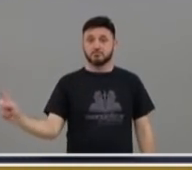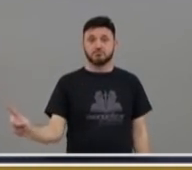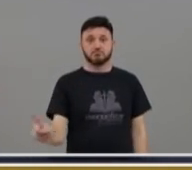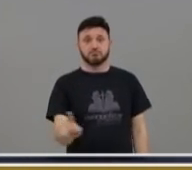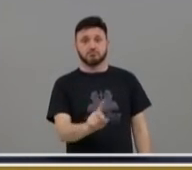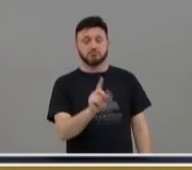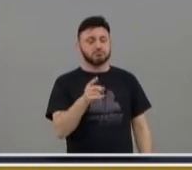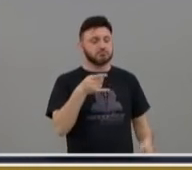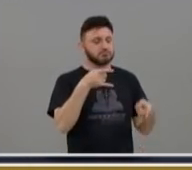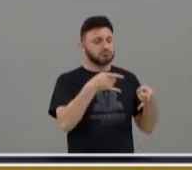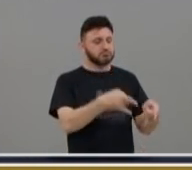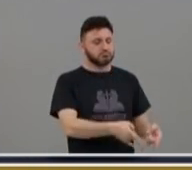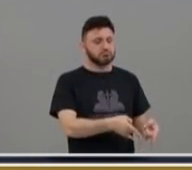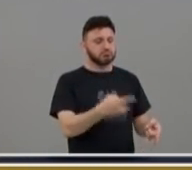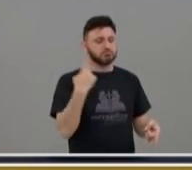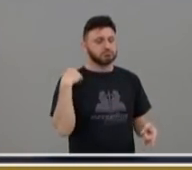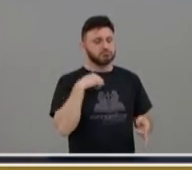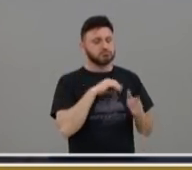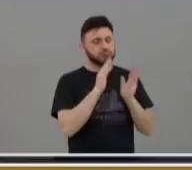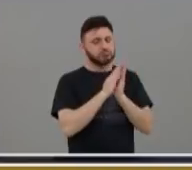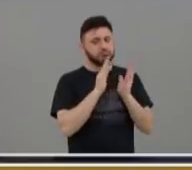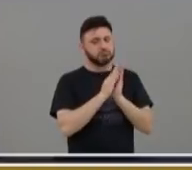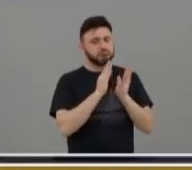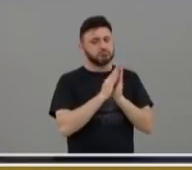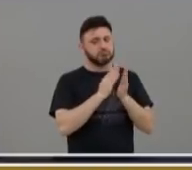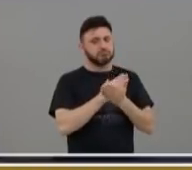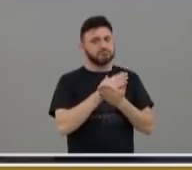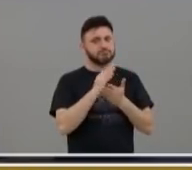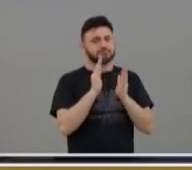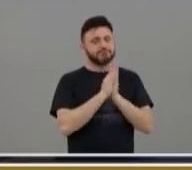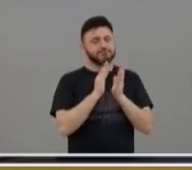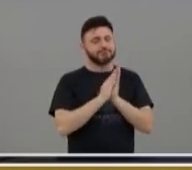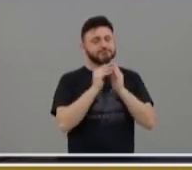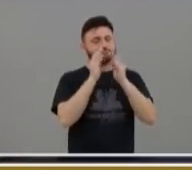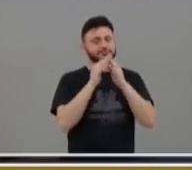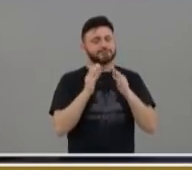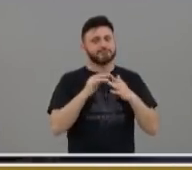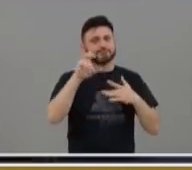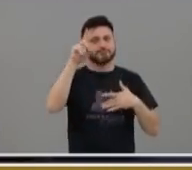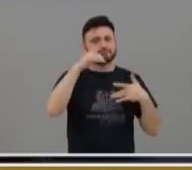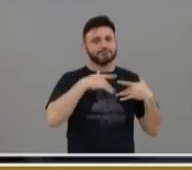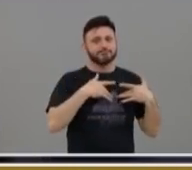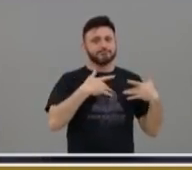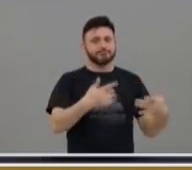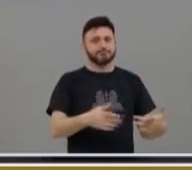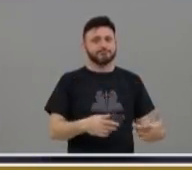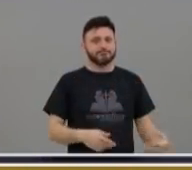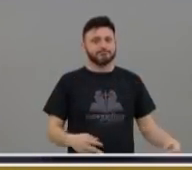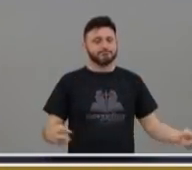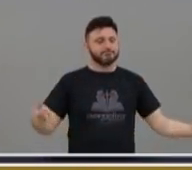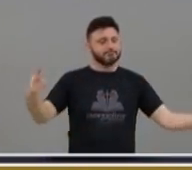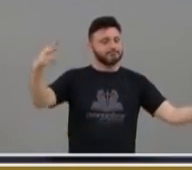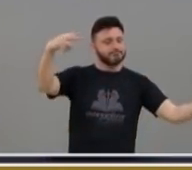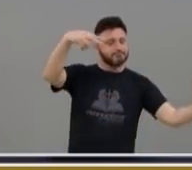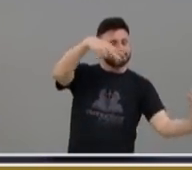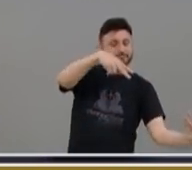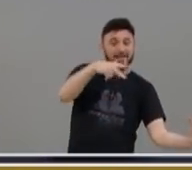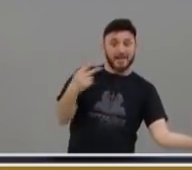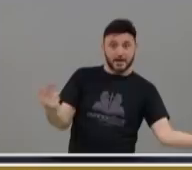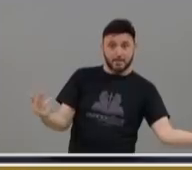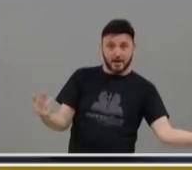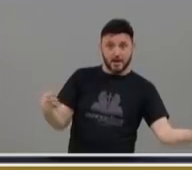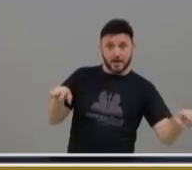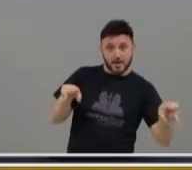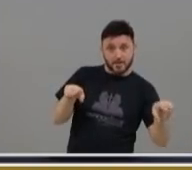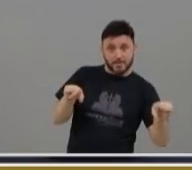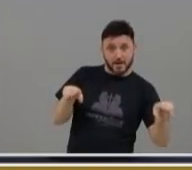da cama, quando nós começamos a rezar, quando nós pedimos a misericórdia de Deus, ela olhou para a irmã e disse assim, todo o meu